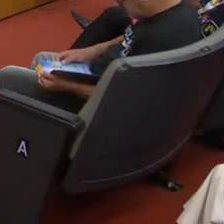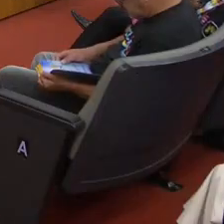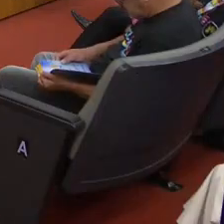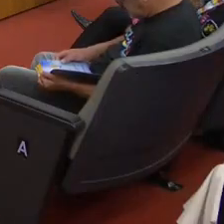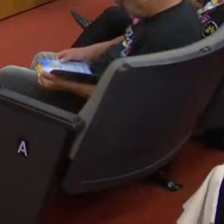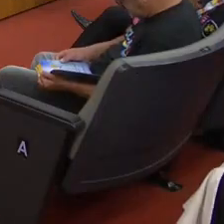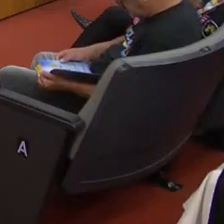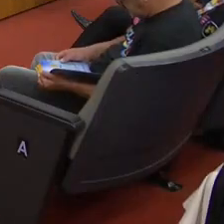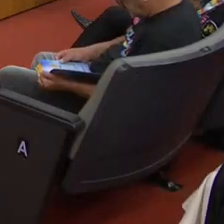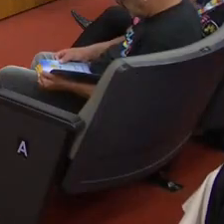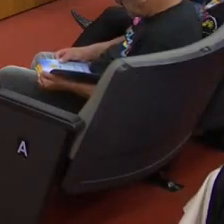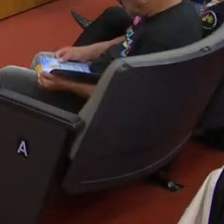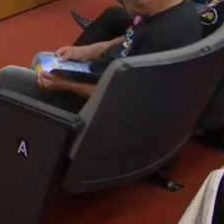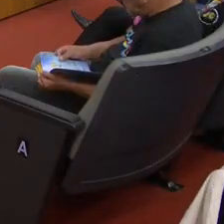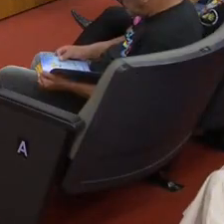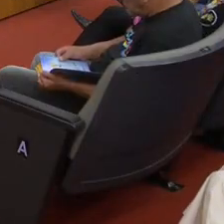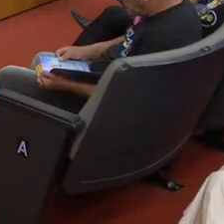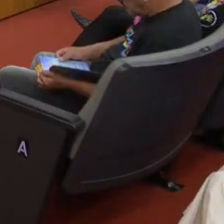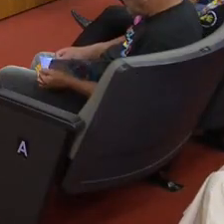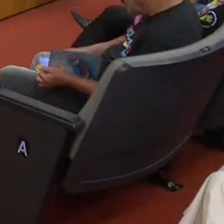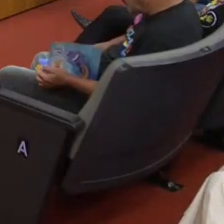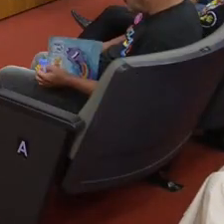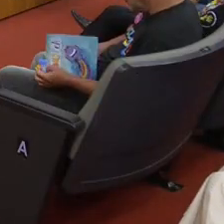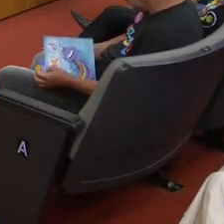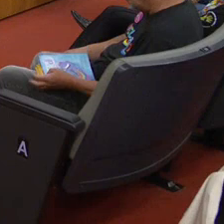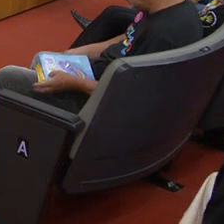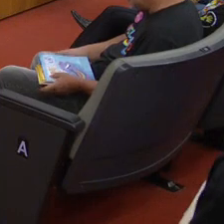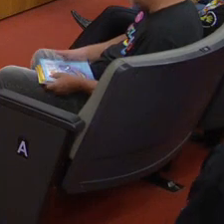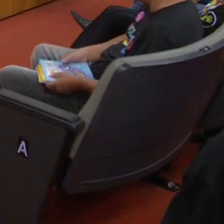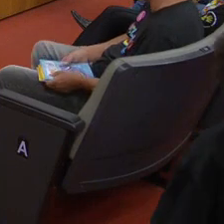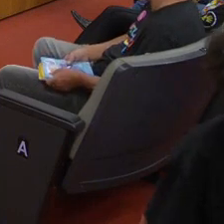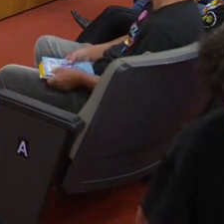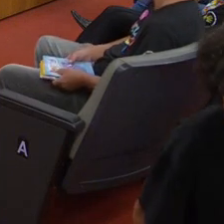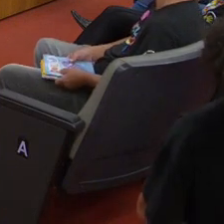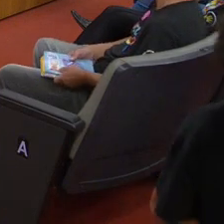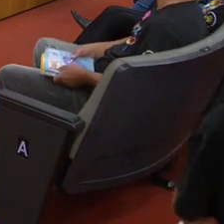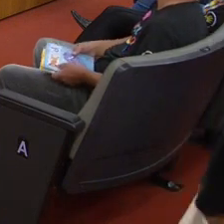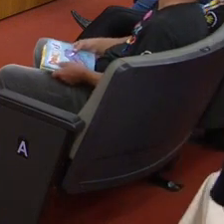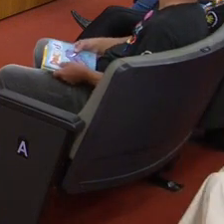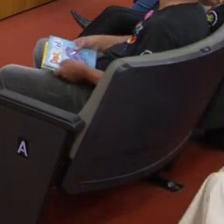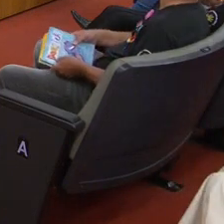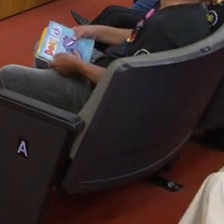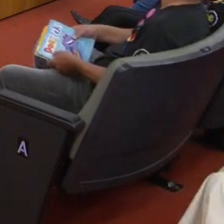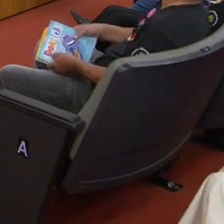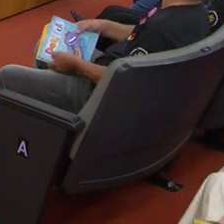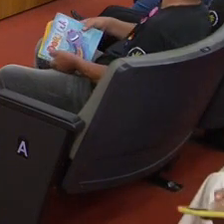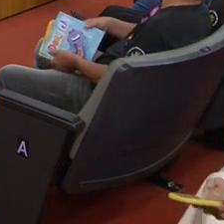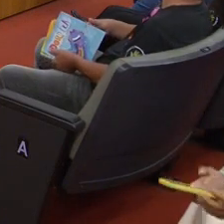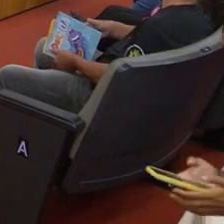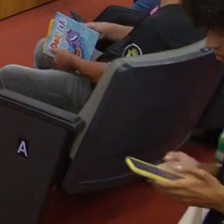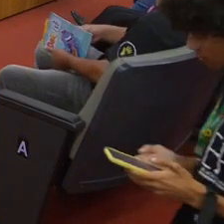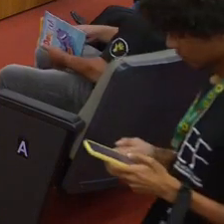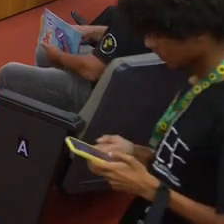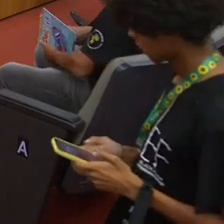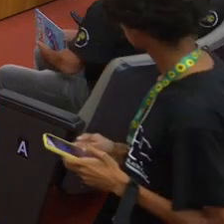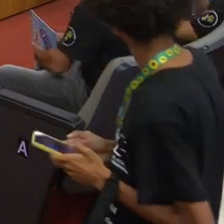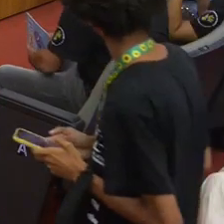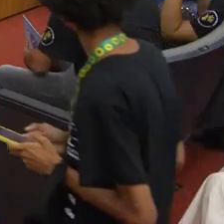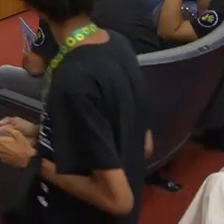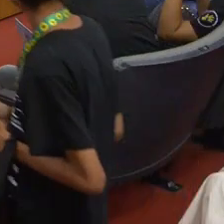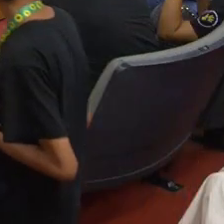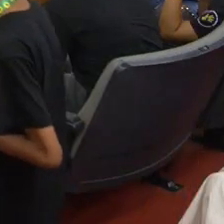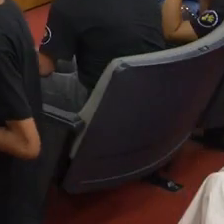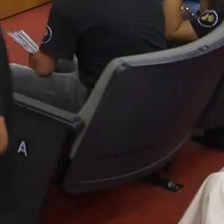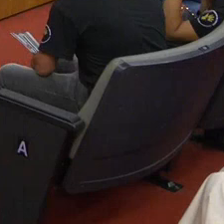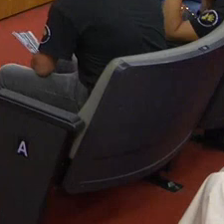a muito bem muito obrigado Thiago agora a María Gabriela do grupo té apoio do carm